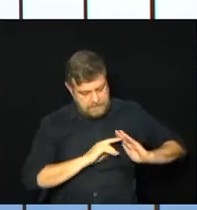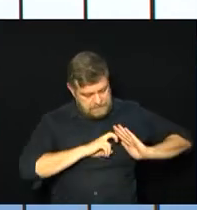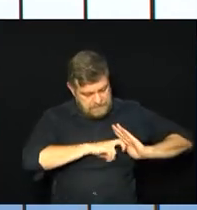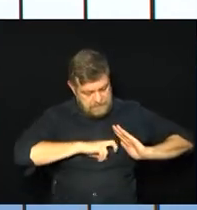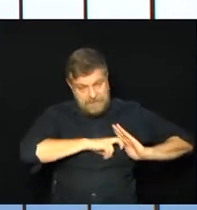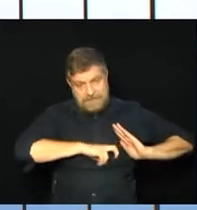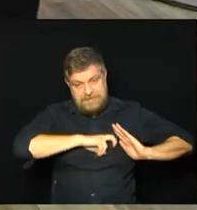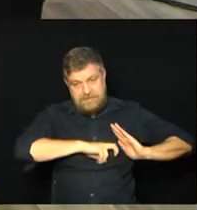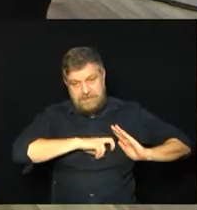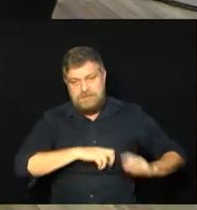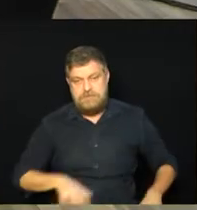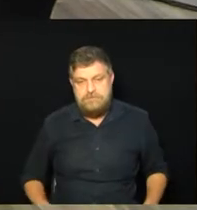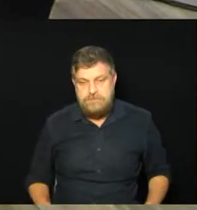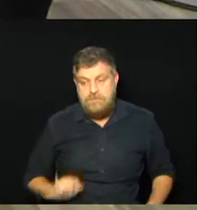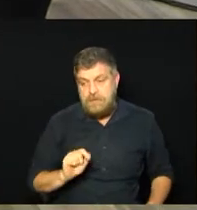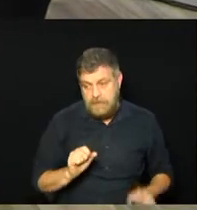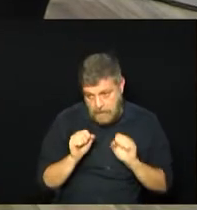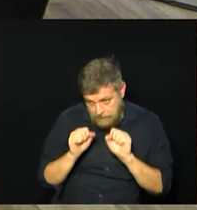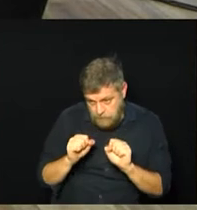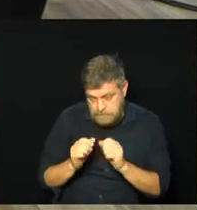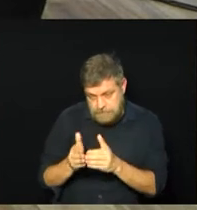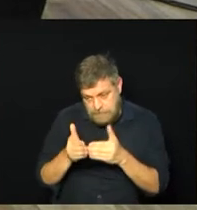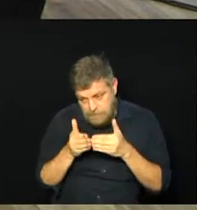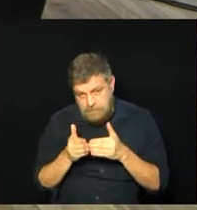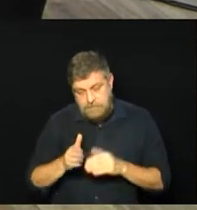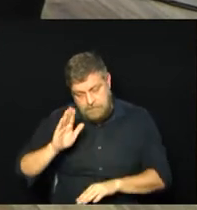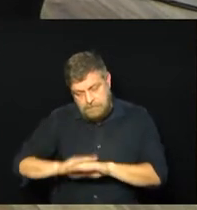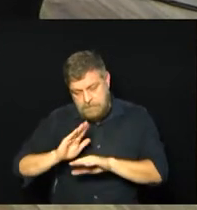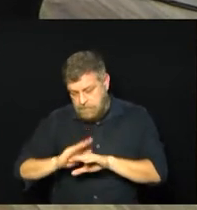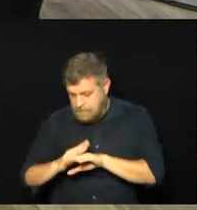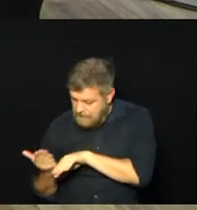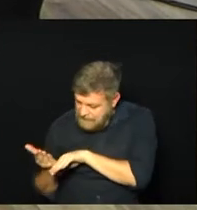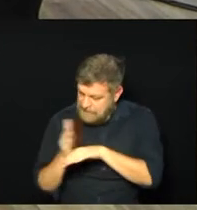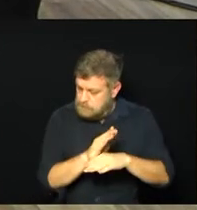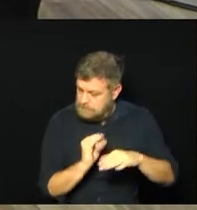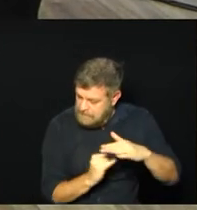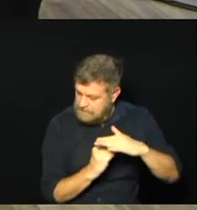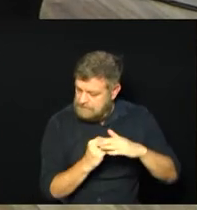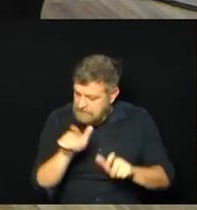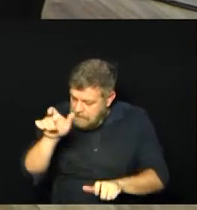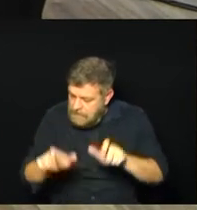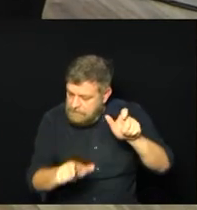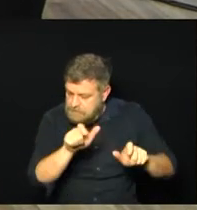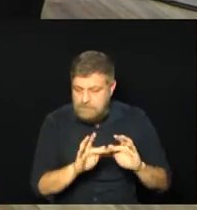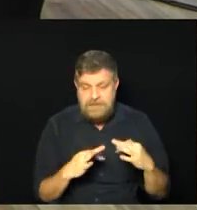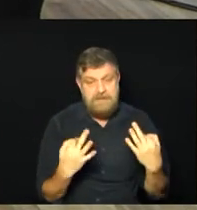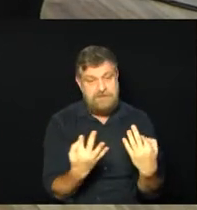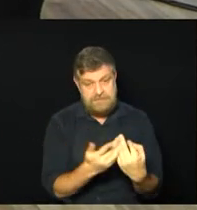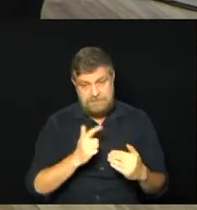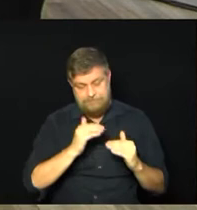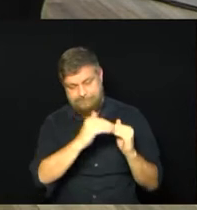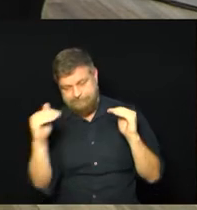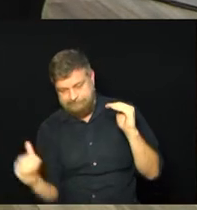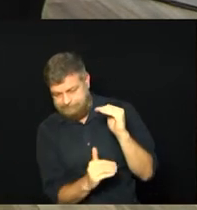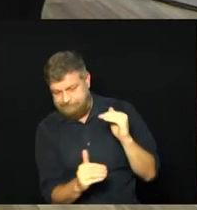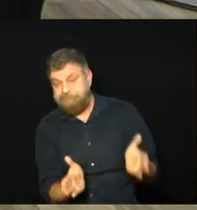Criança Paralítica. Então, quem puder, faça a diferença e ajude instituições e pessoas, famílias que estão em